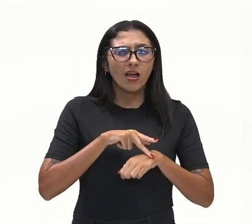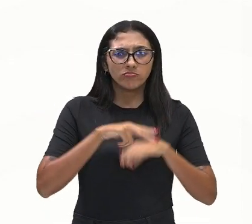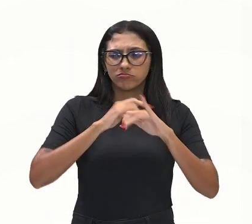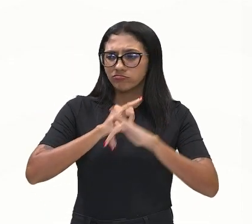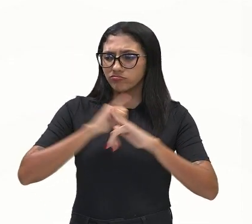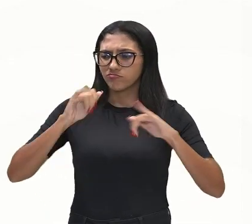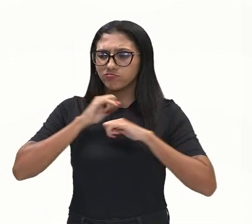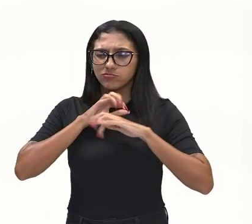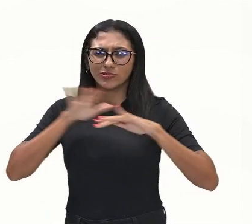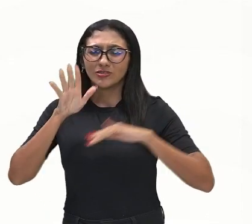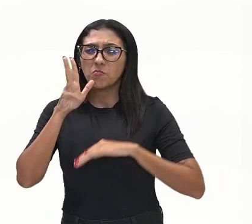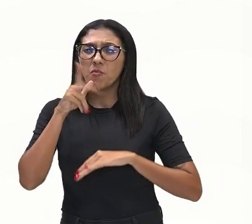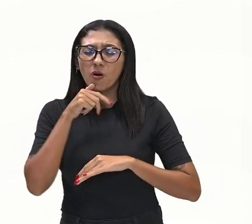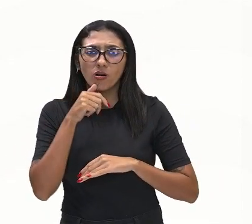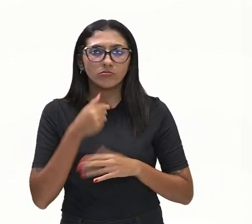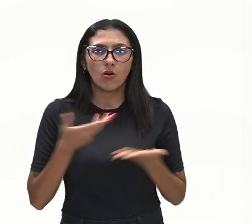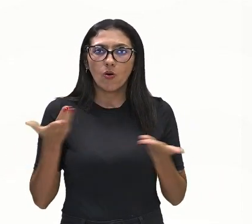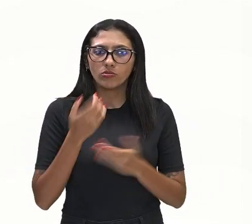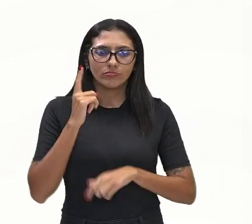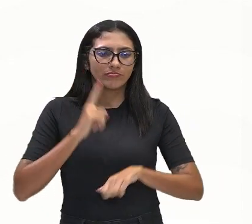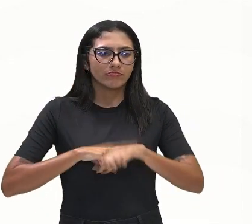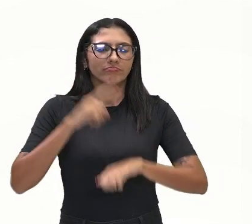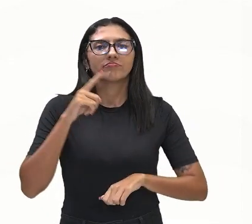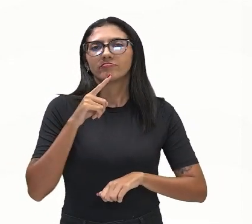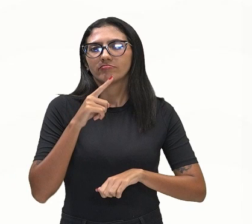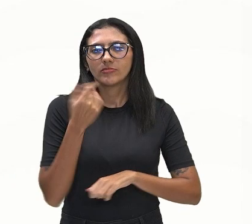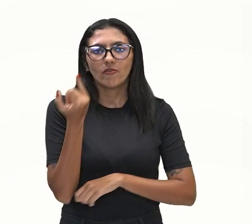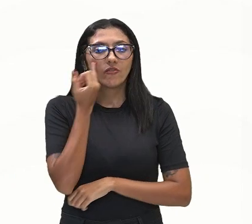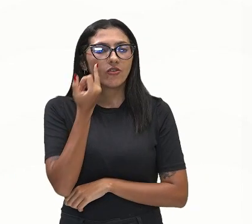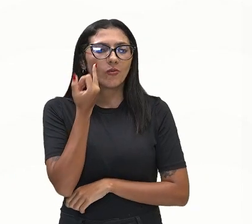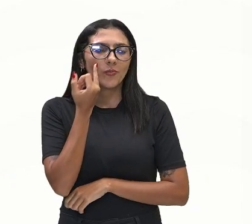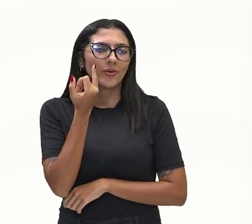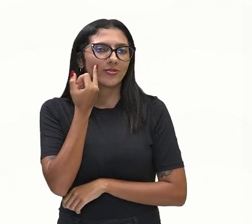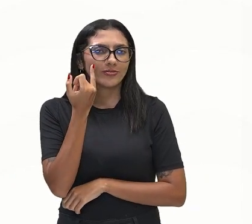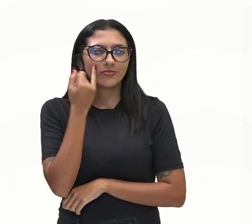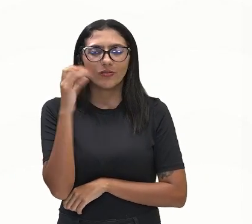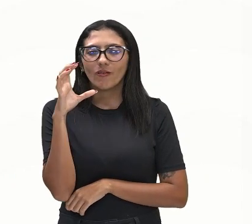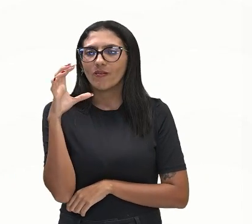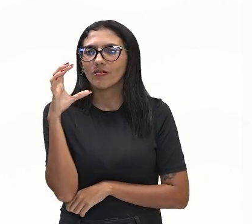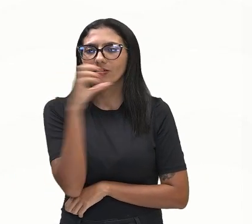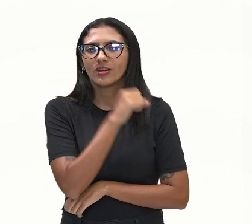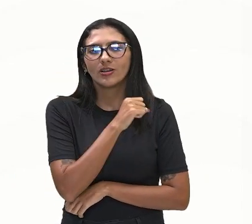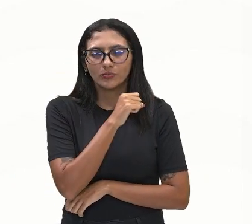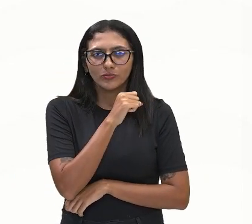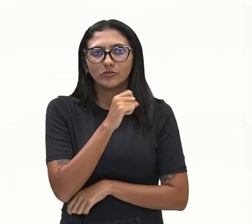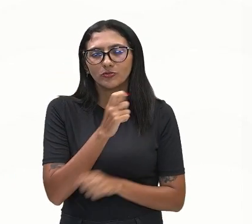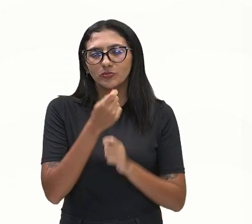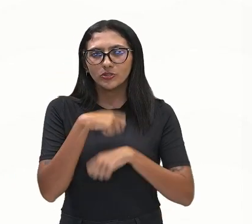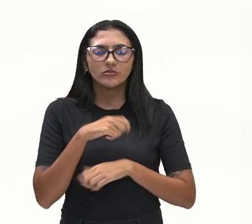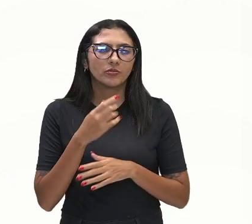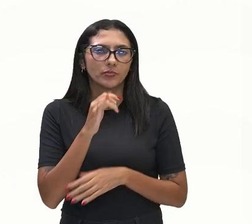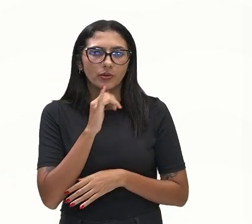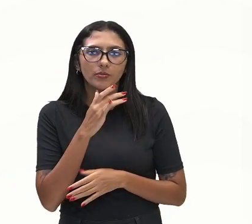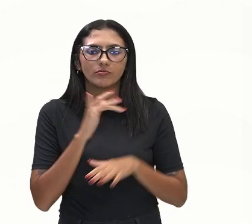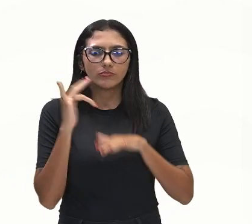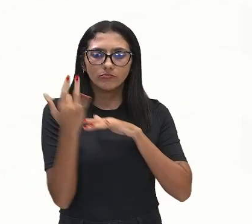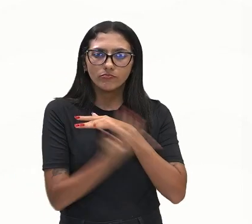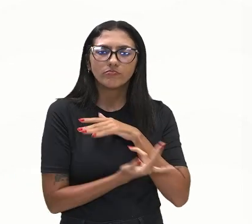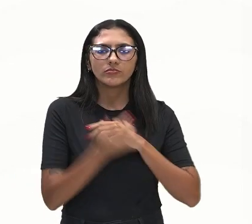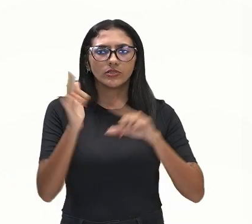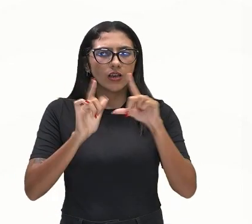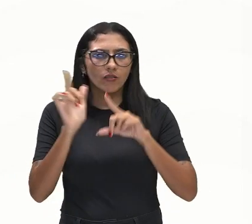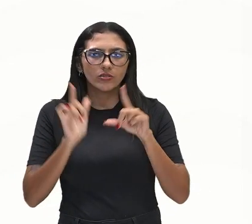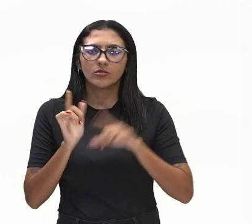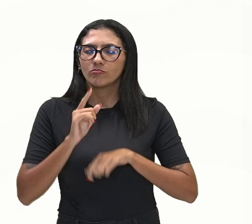em dia a gente pega ela de forma instantânea em a nossa rede social, no nosso jornal que a